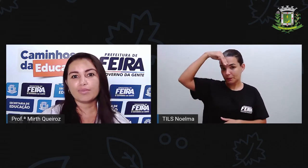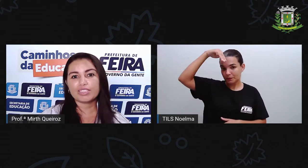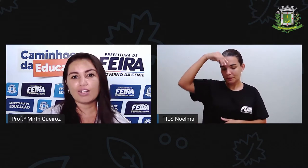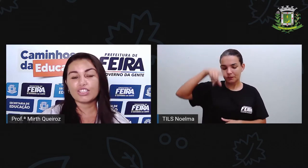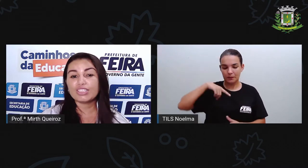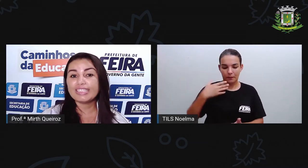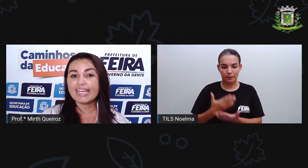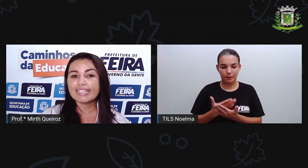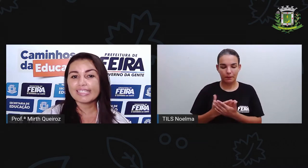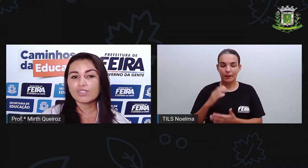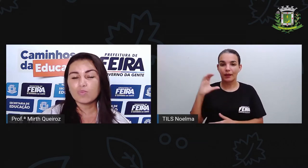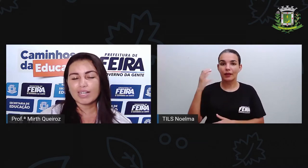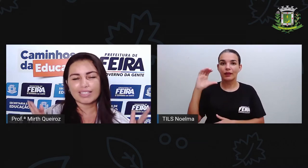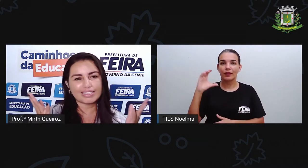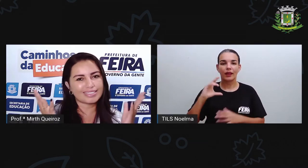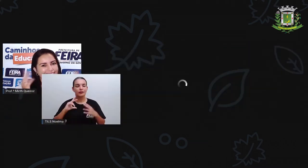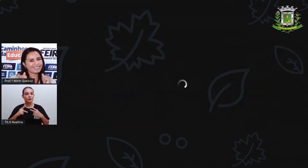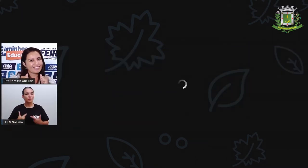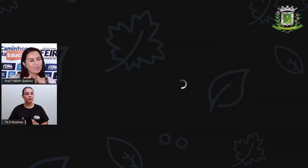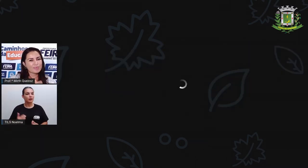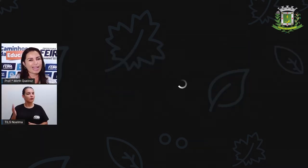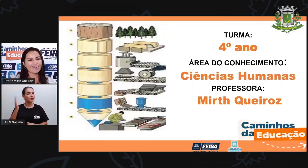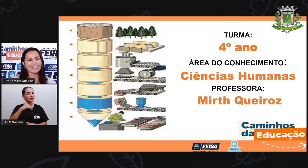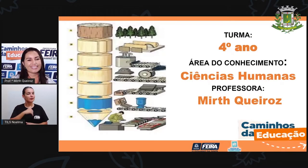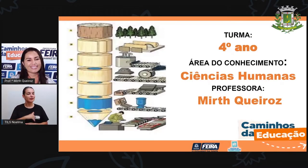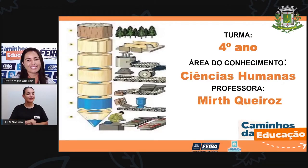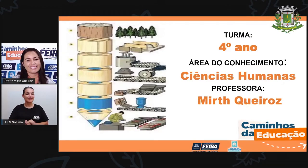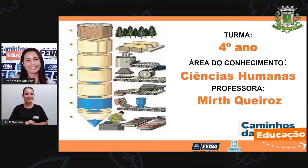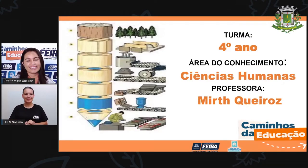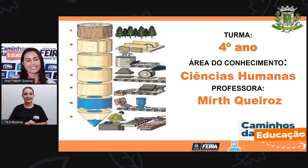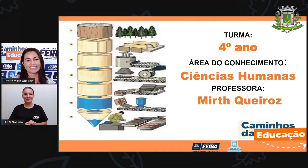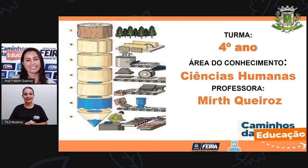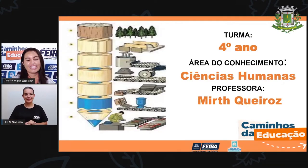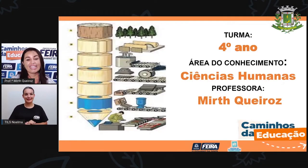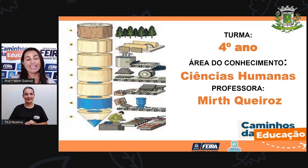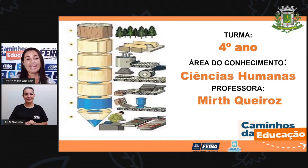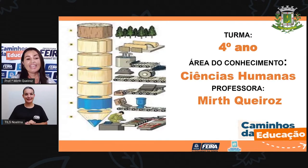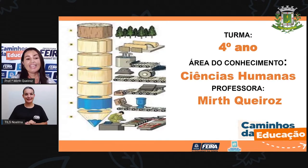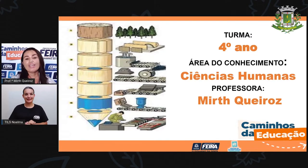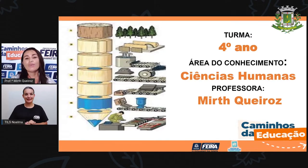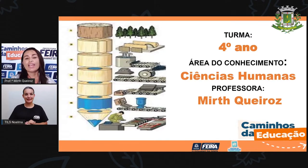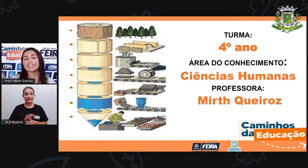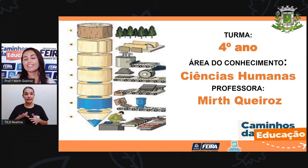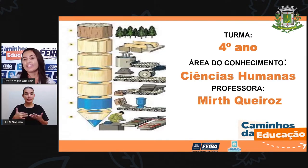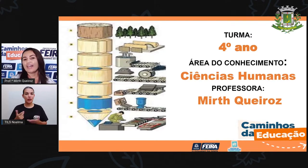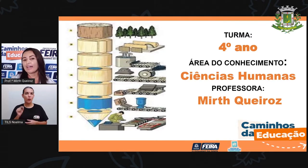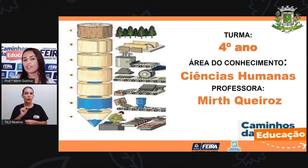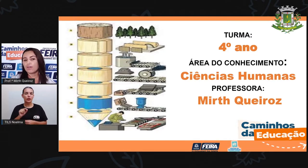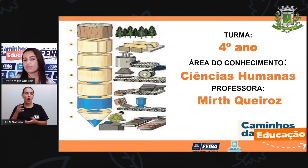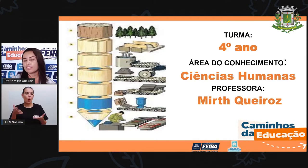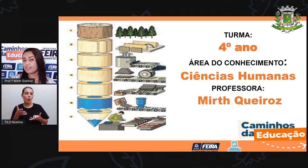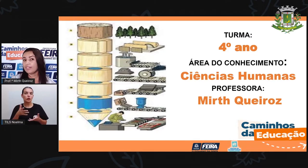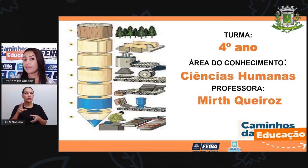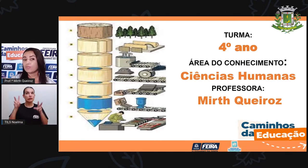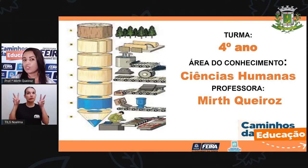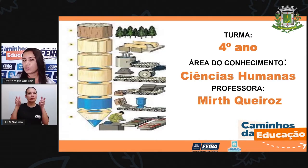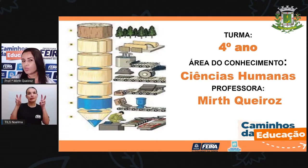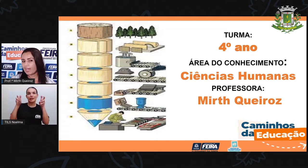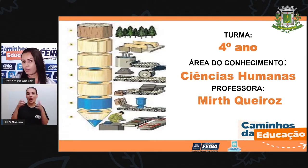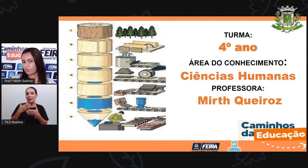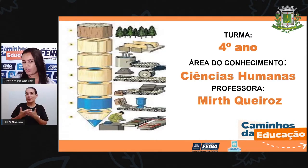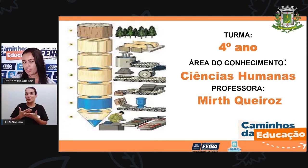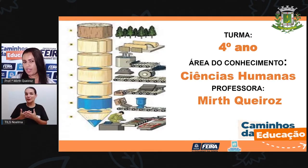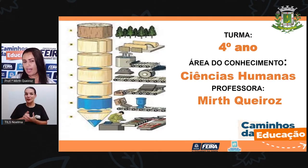nós teremos aula de ciências humanas. Vamos para a aula? E aí, o que será que nós iremos